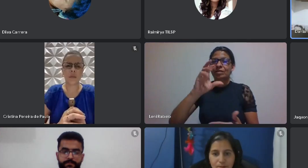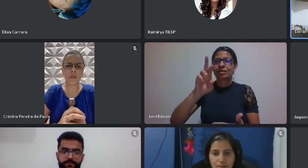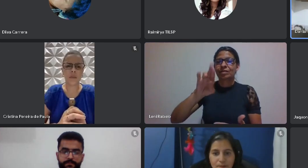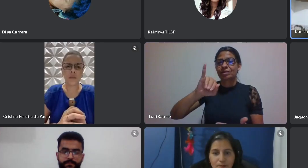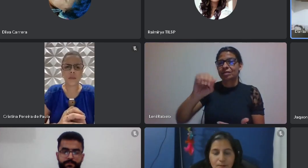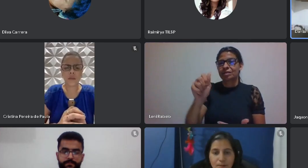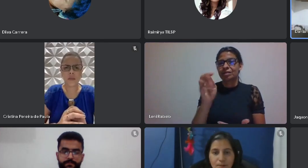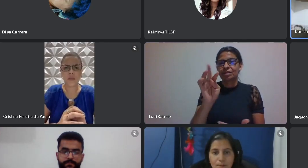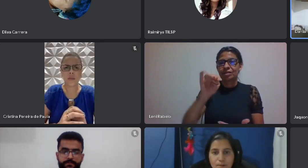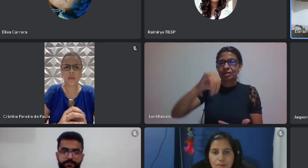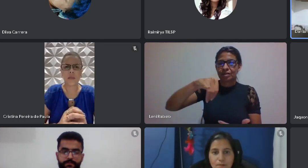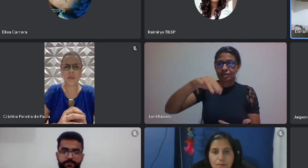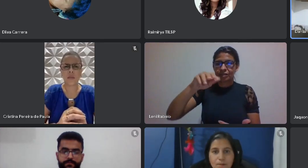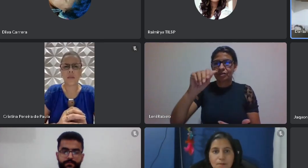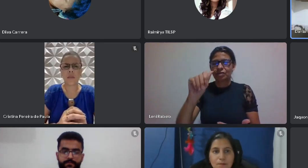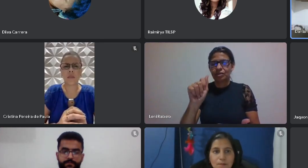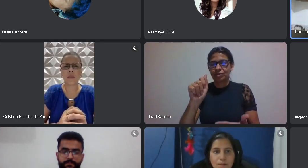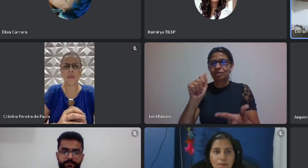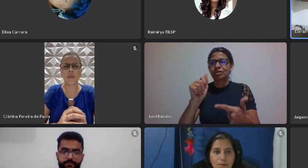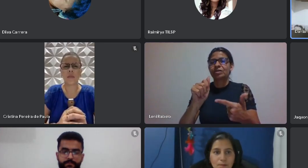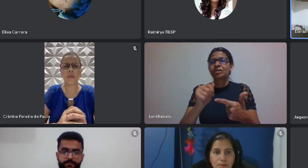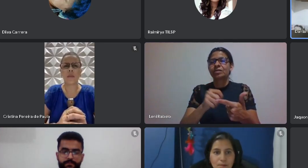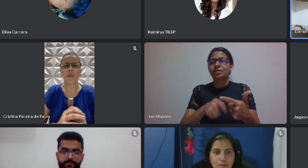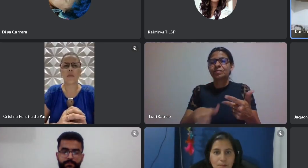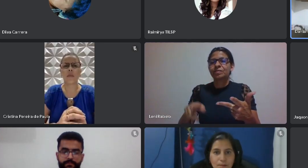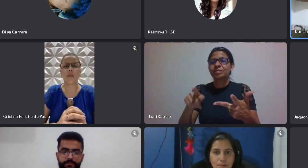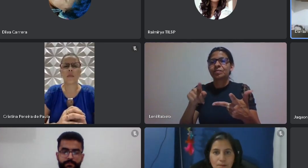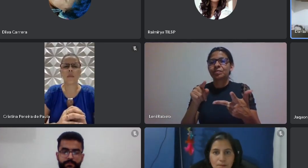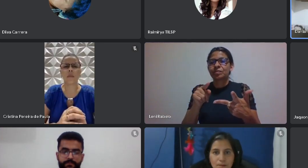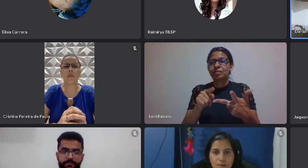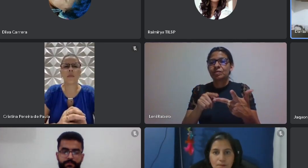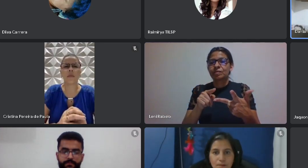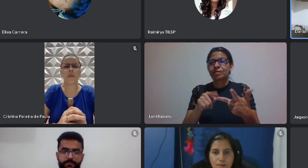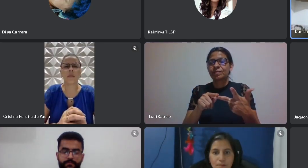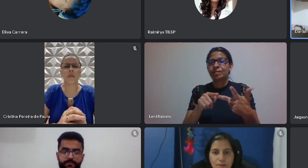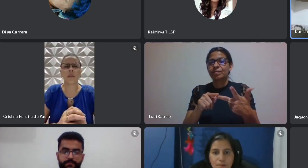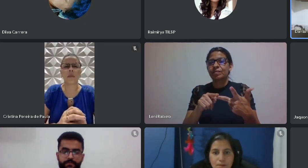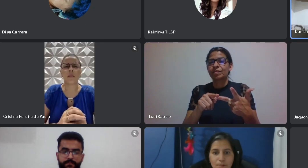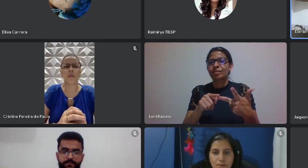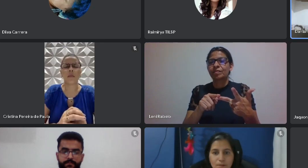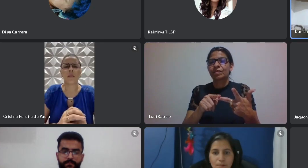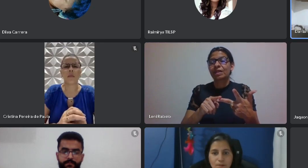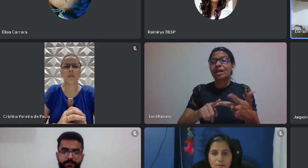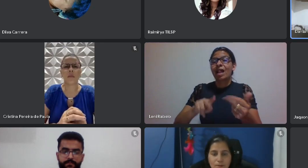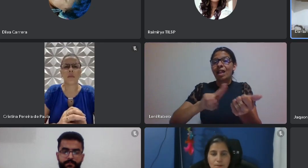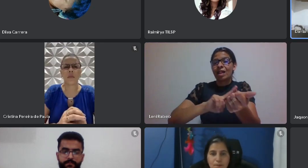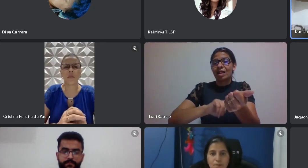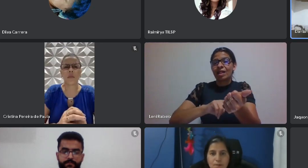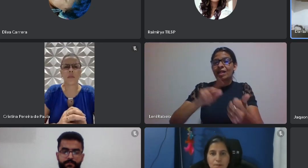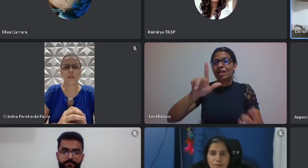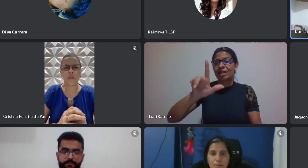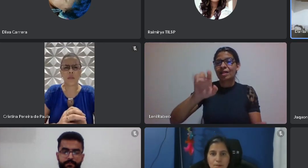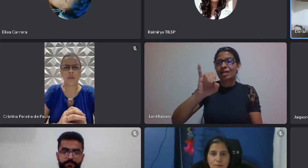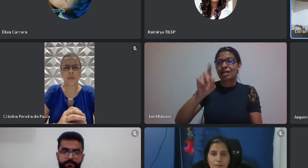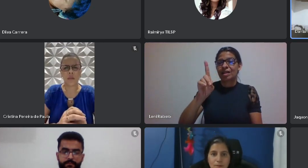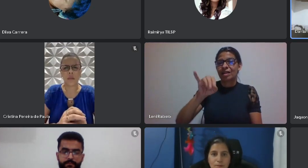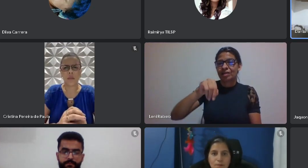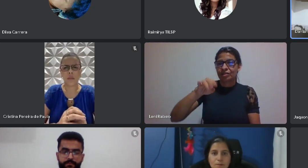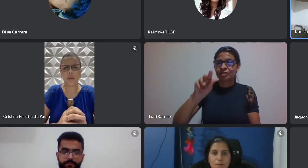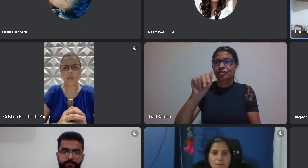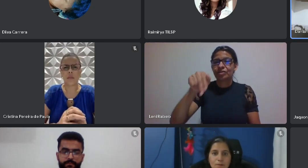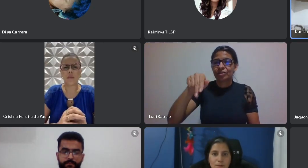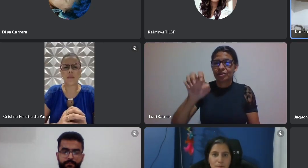da Secretaria Municipal de Educação de Montes Claros, em Minas, da Maria Leidiane Rodrigues Pereira Reis, da